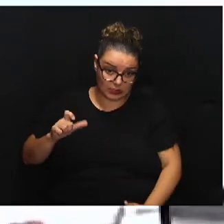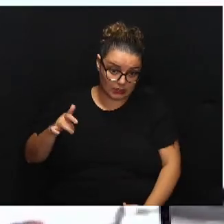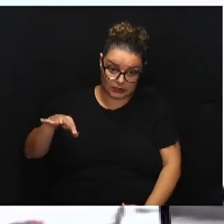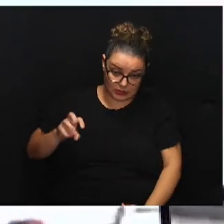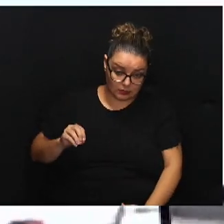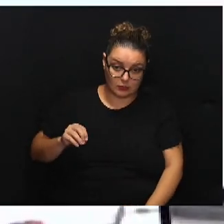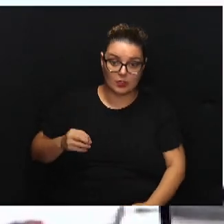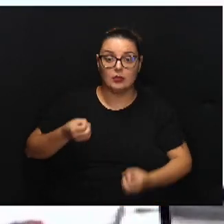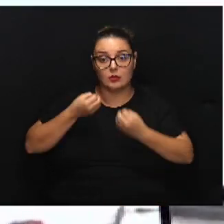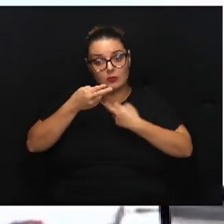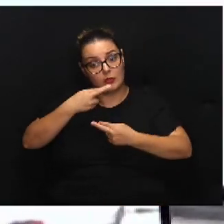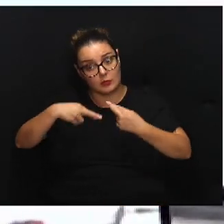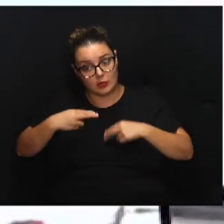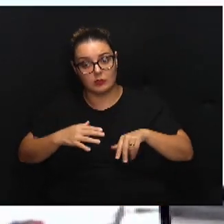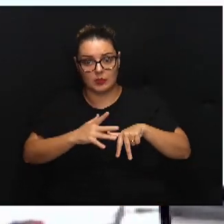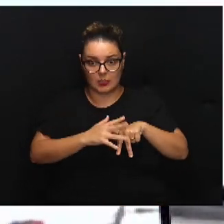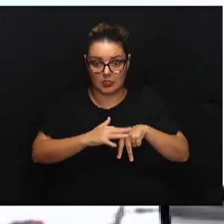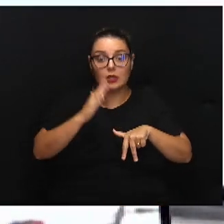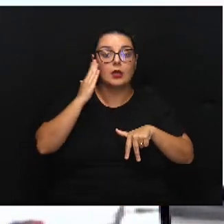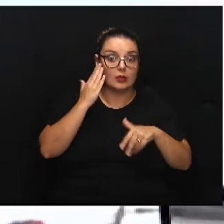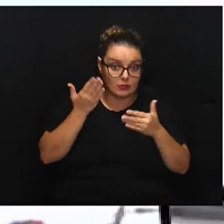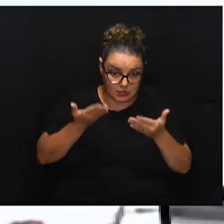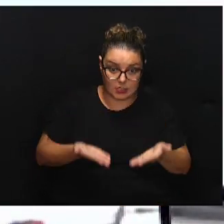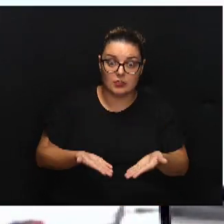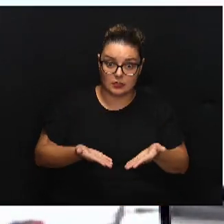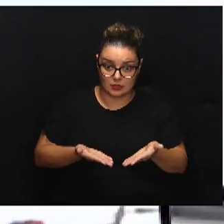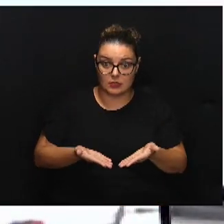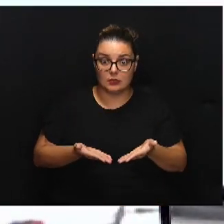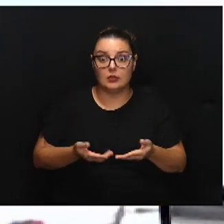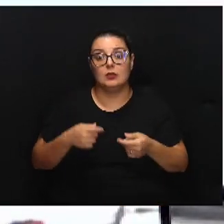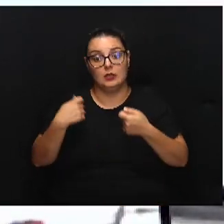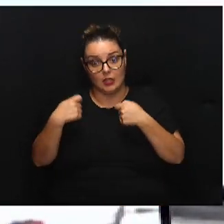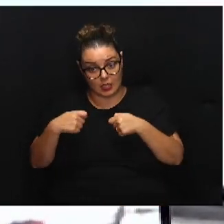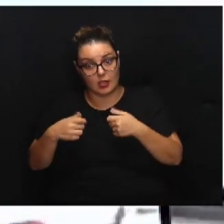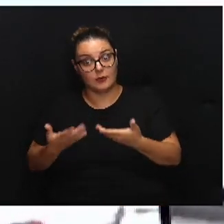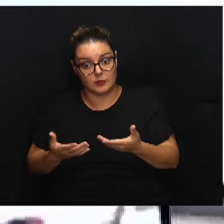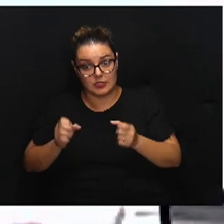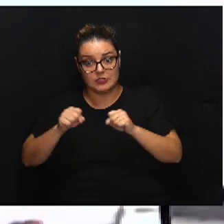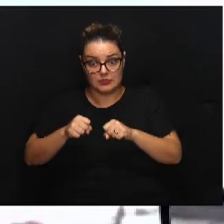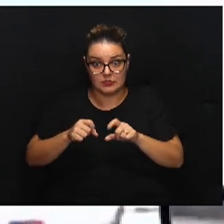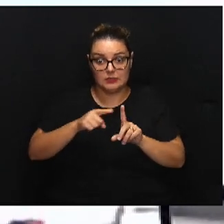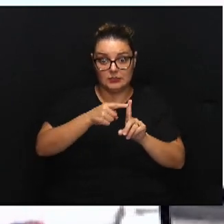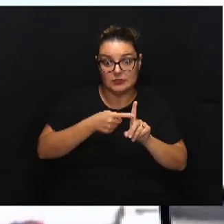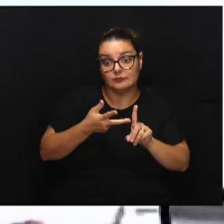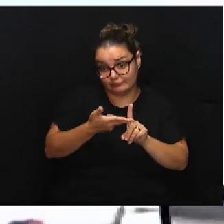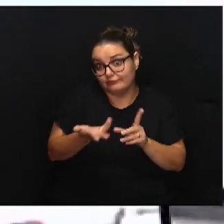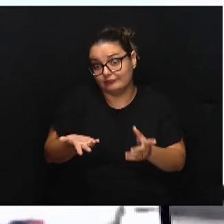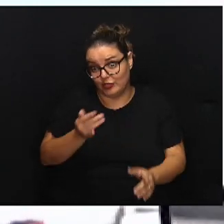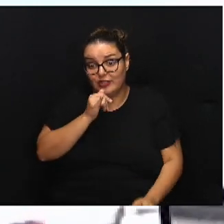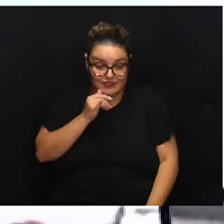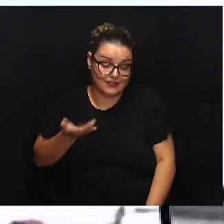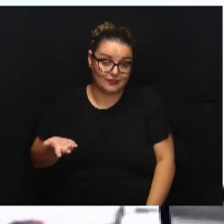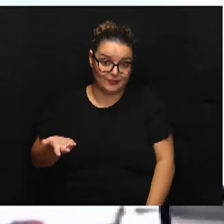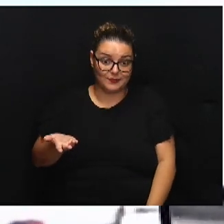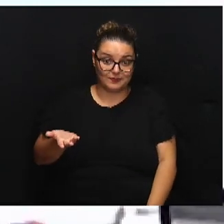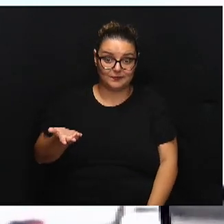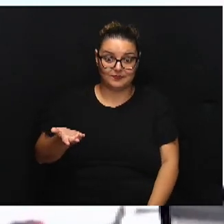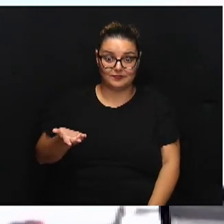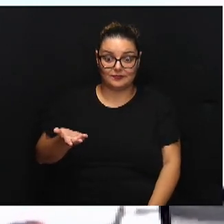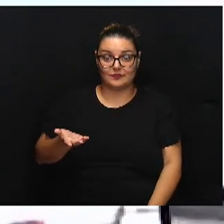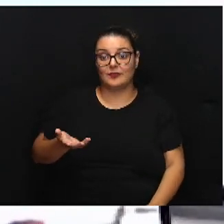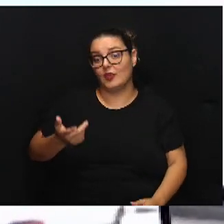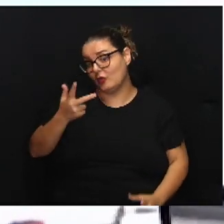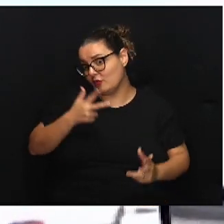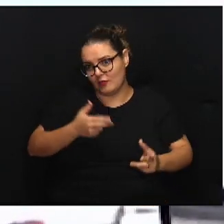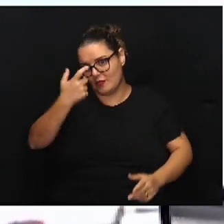boa relação com a paciente, ela vai entender isso, ela vai entender a necessidade, aí sim, de fazer uma cesárea, por exemplo, para alguém como eu,